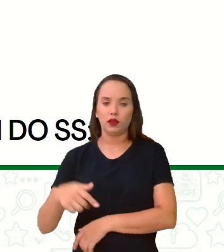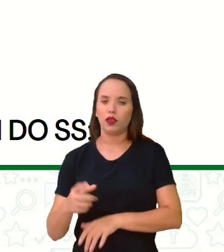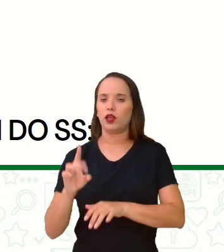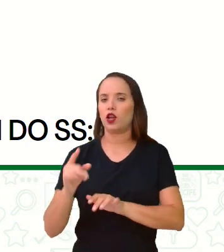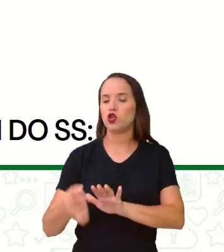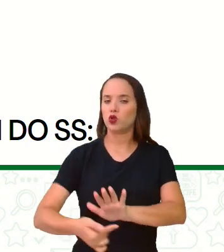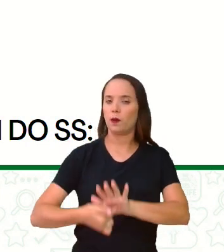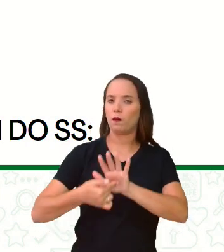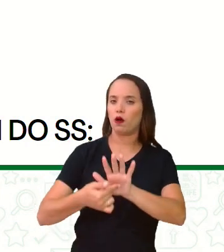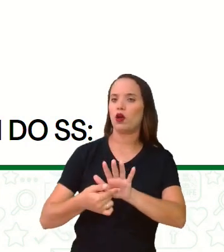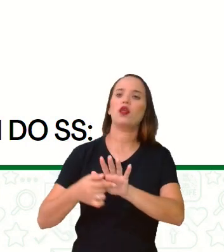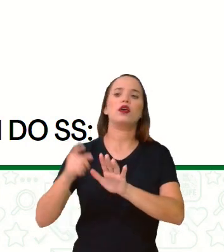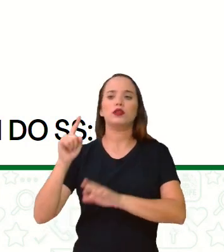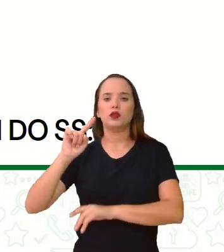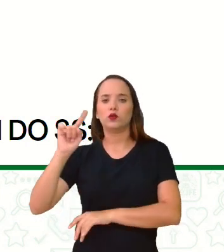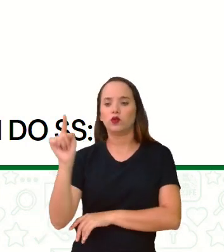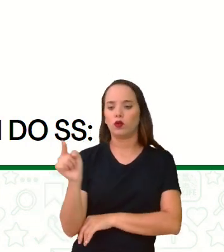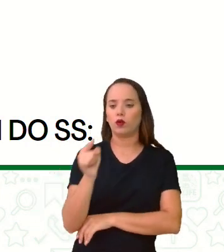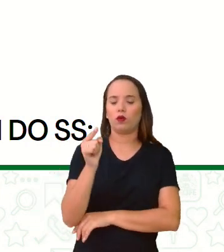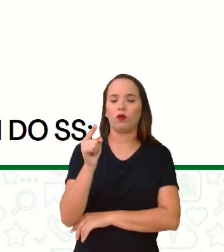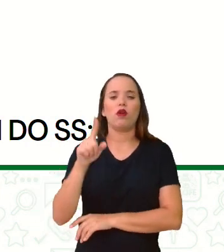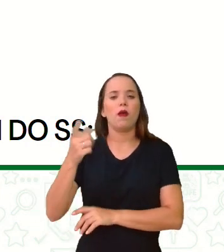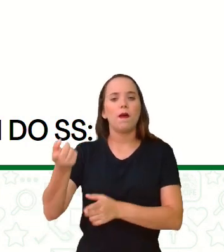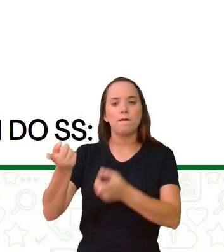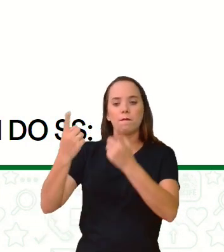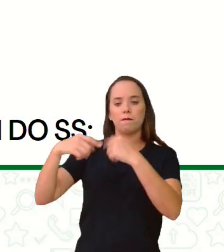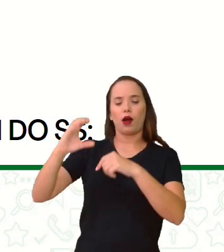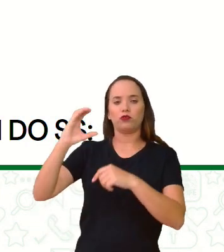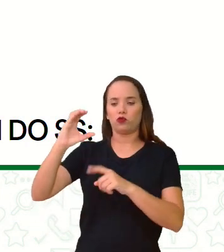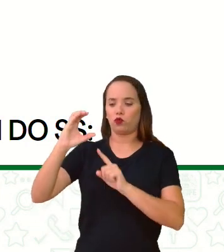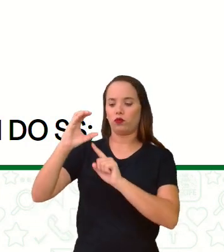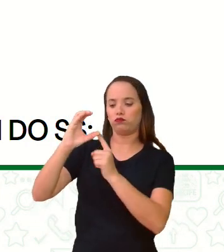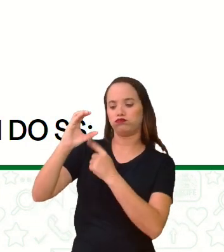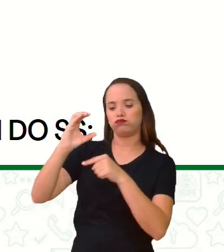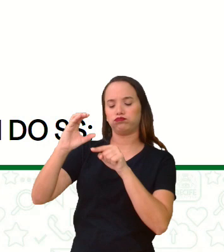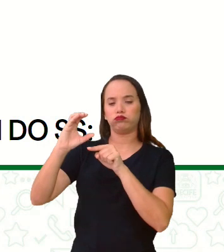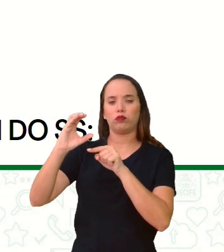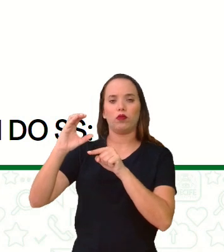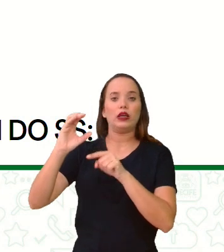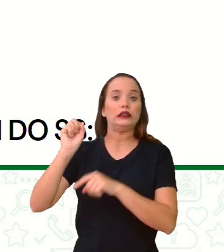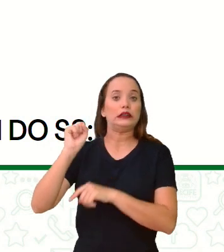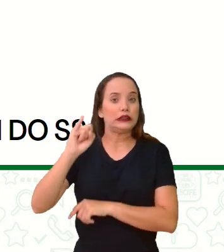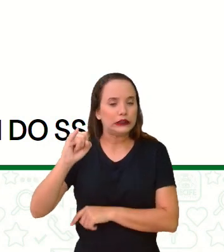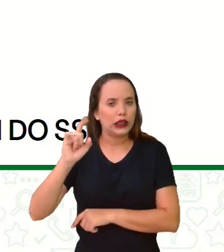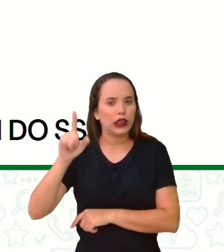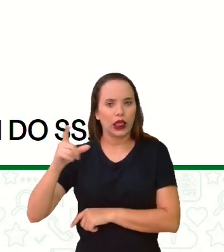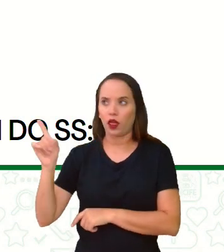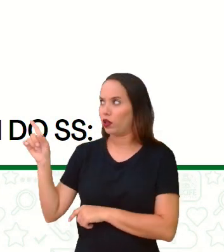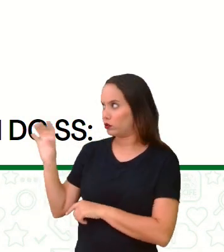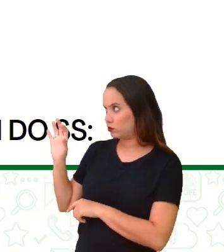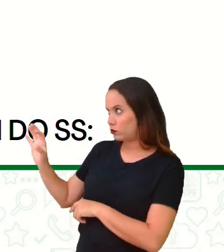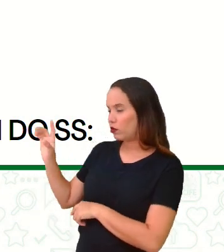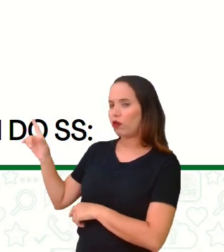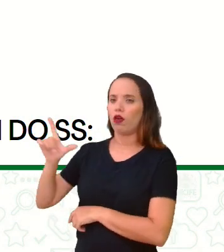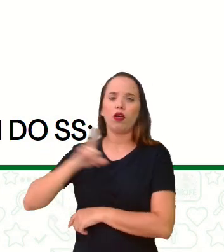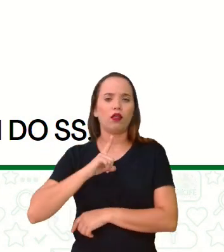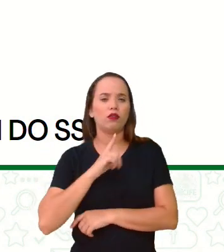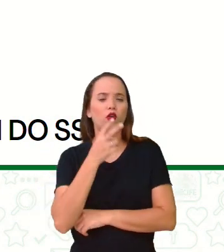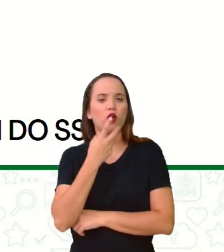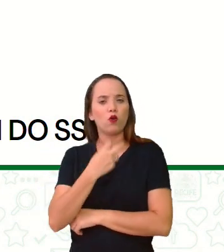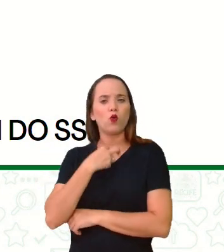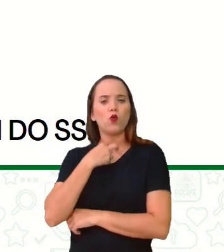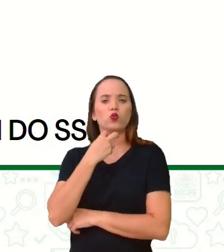exclusivamente embaixo da letra C. Quando isso acontece, ele dá essa sonoridade de S,